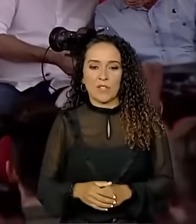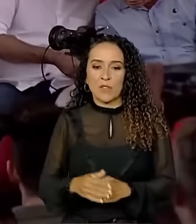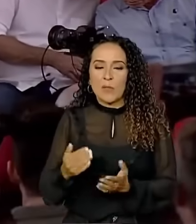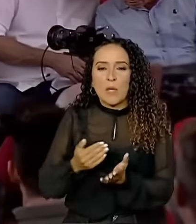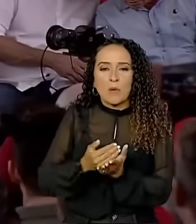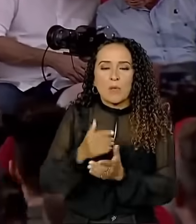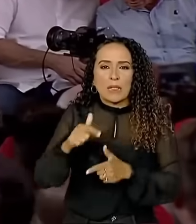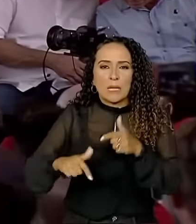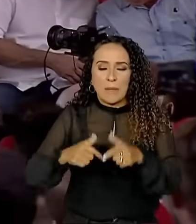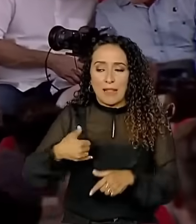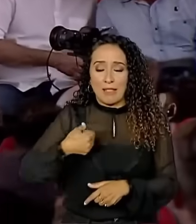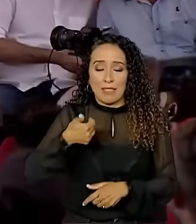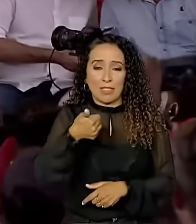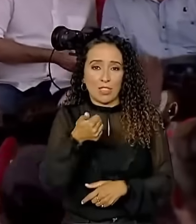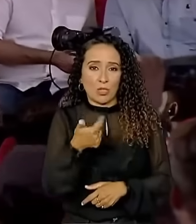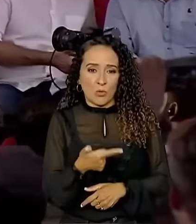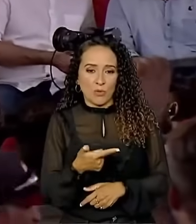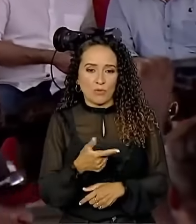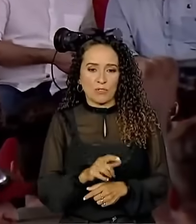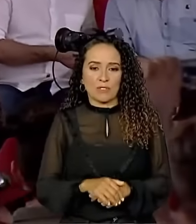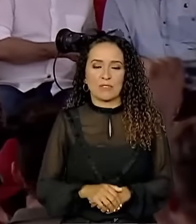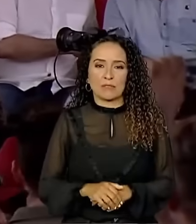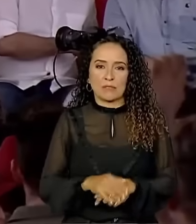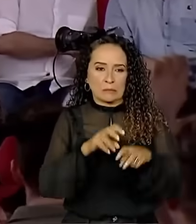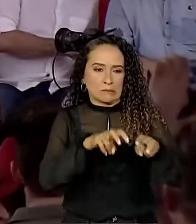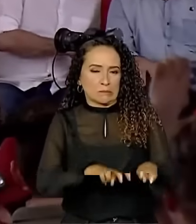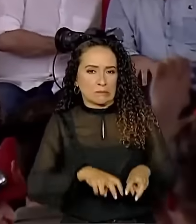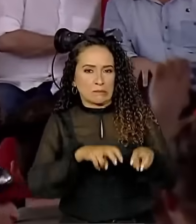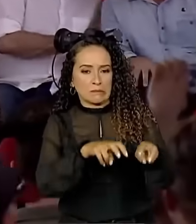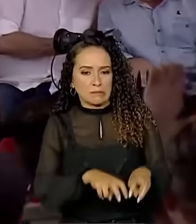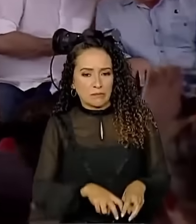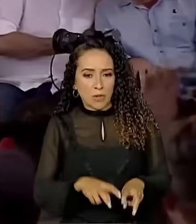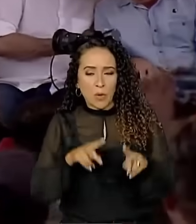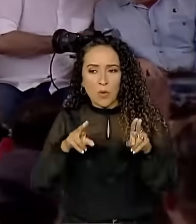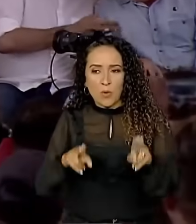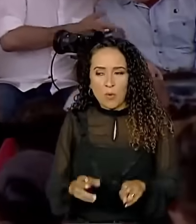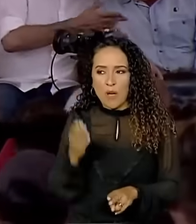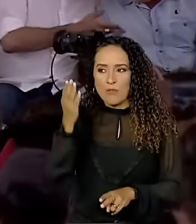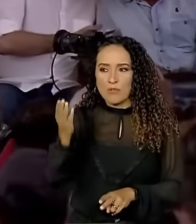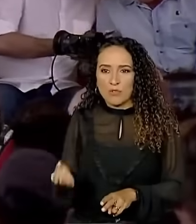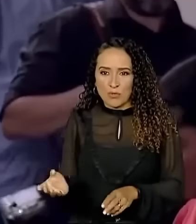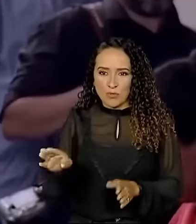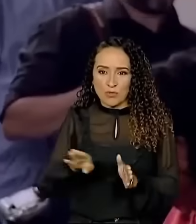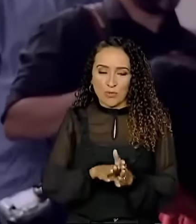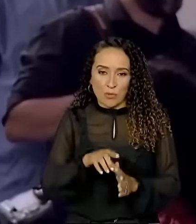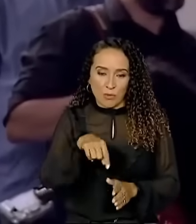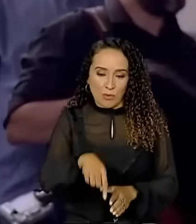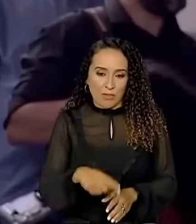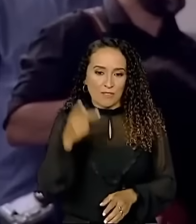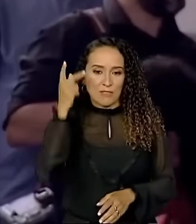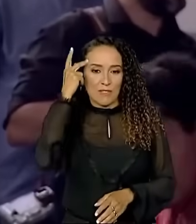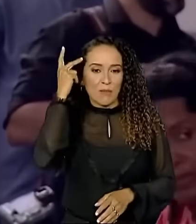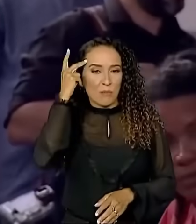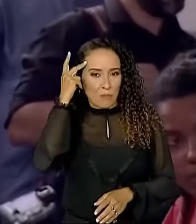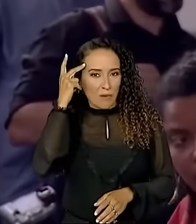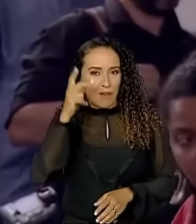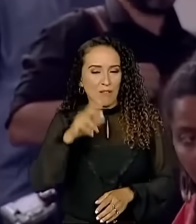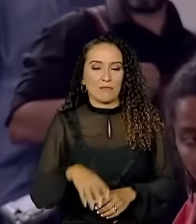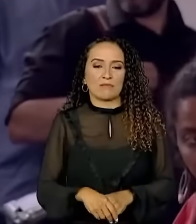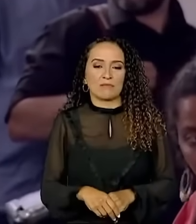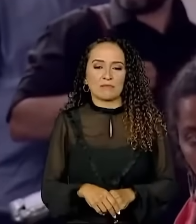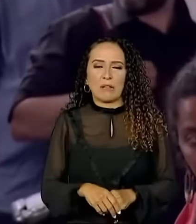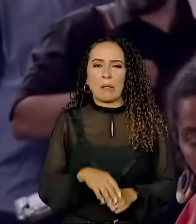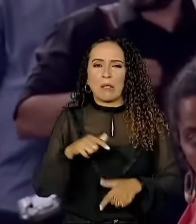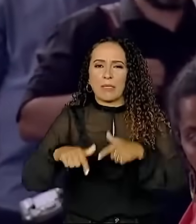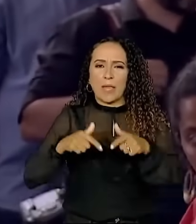começou a trabalhar com 12, lá na lavoura, como o senhor veio de Pau de Arara para São Paulo. Trabalhou de